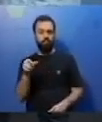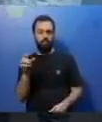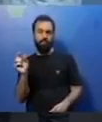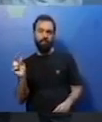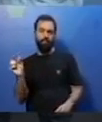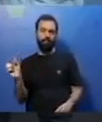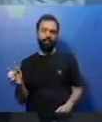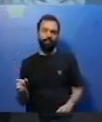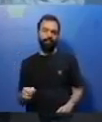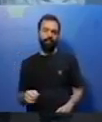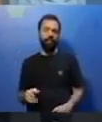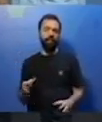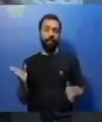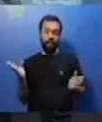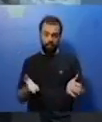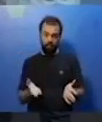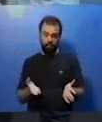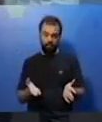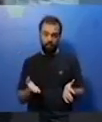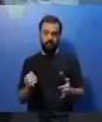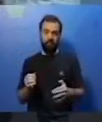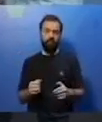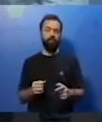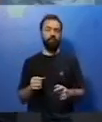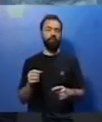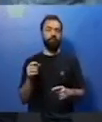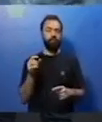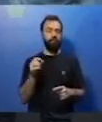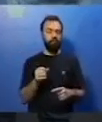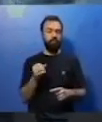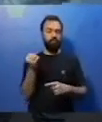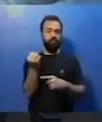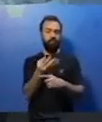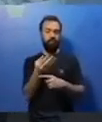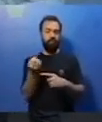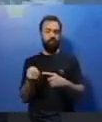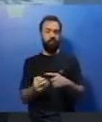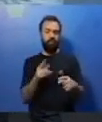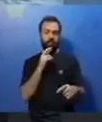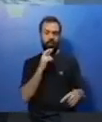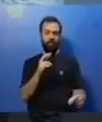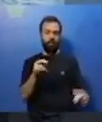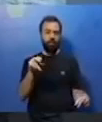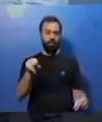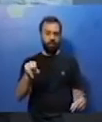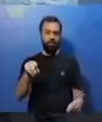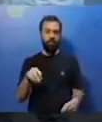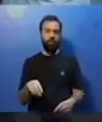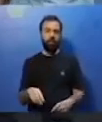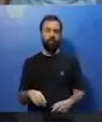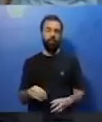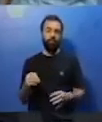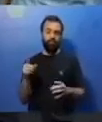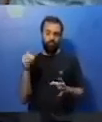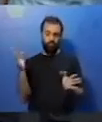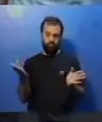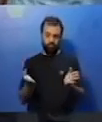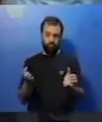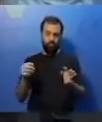introduzi frações equivalentes. Hoje, a gente vai aprofundar um pouco nisso.